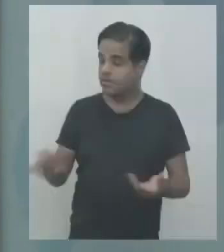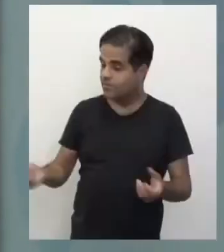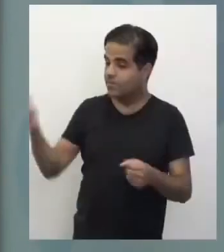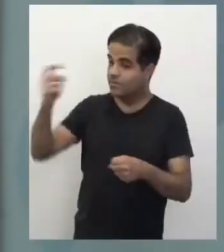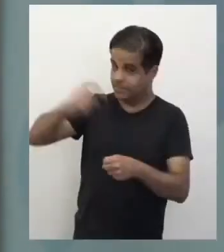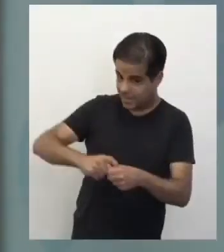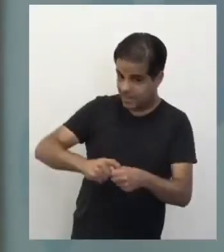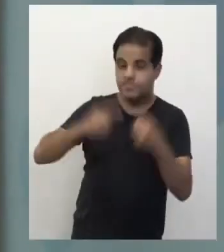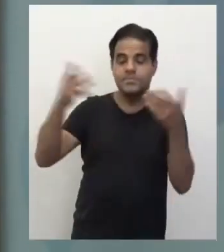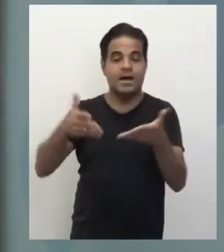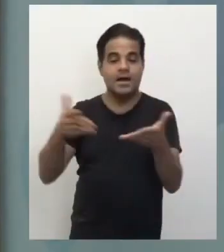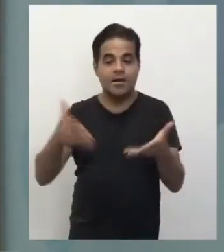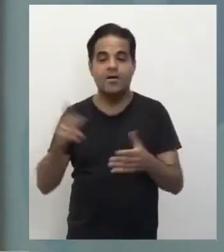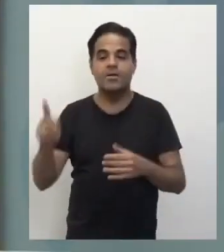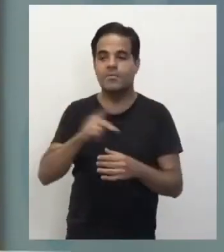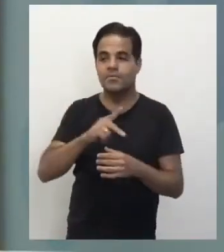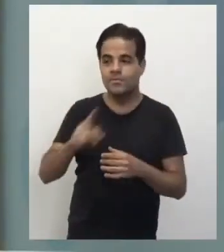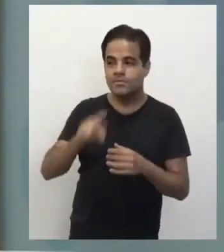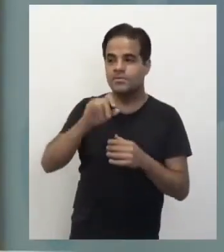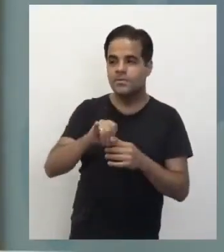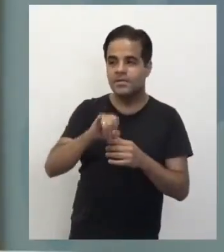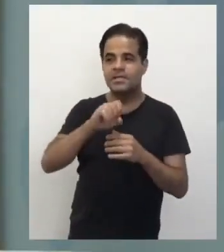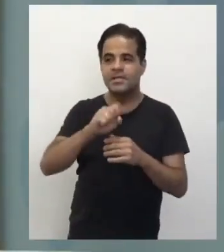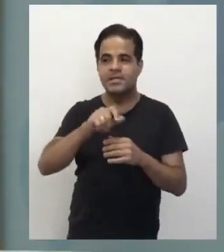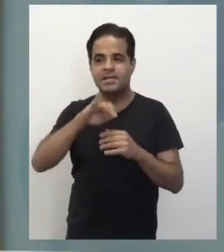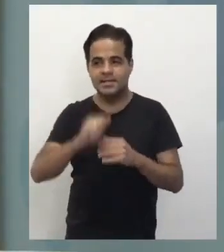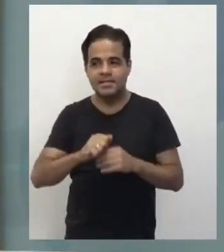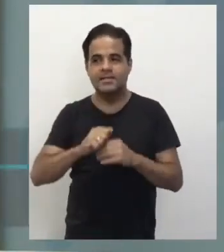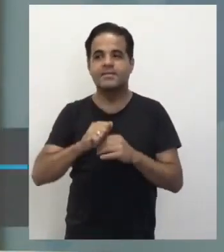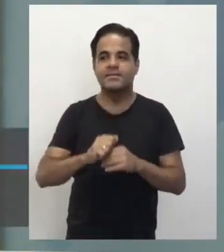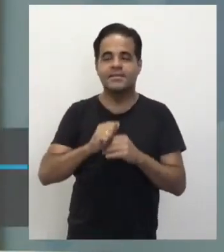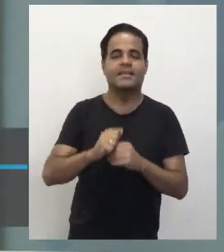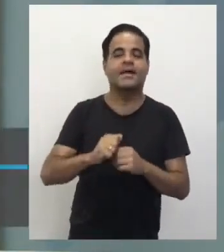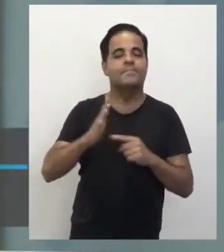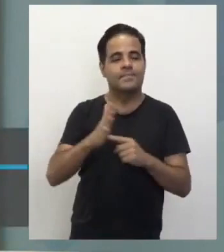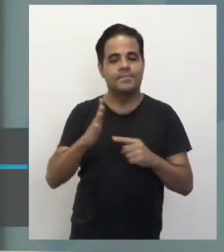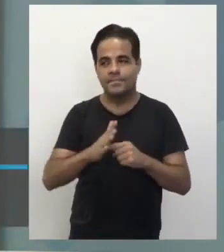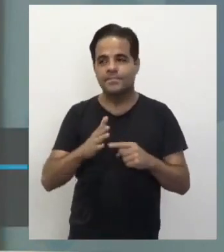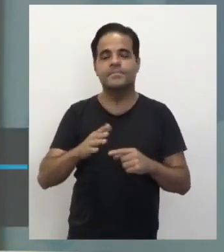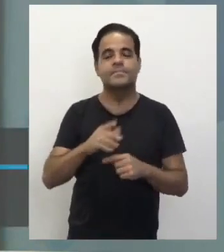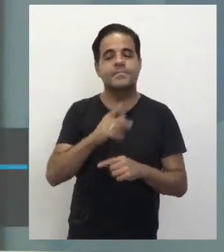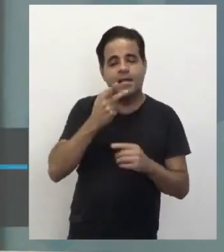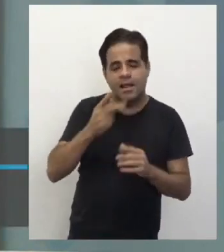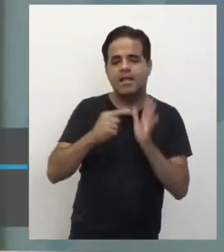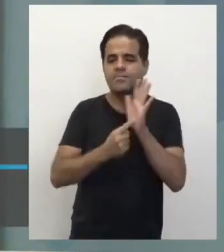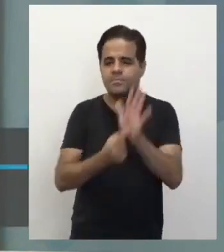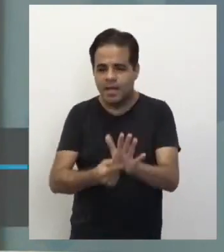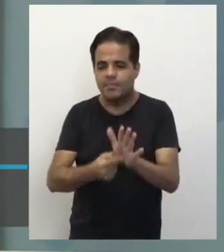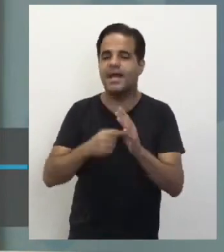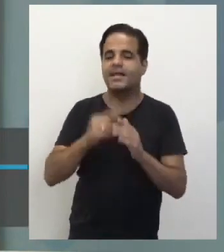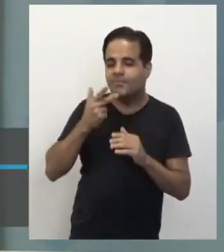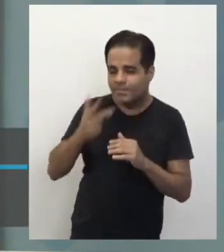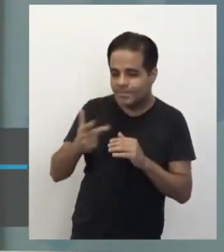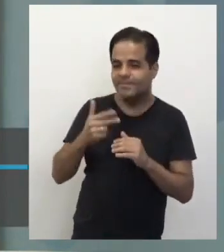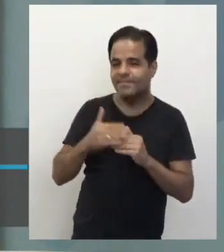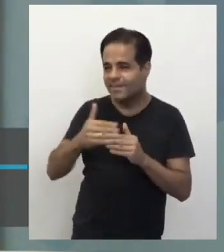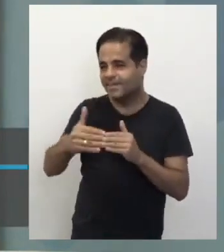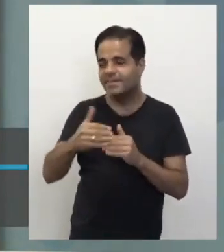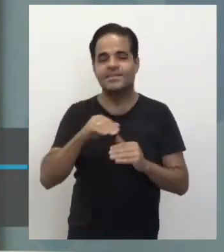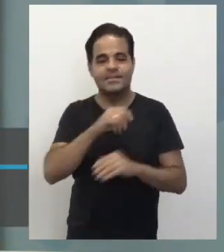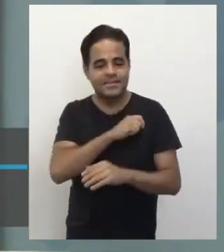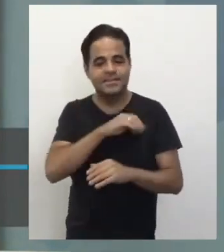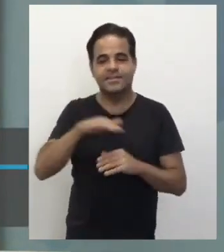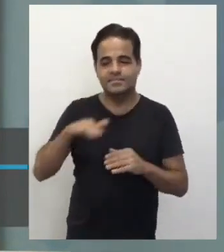Estamos. Olha só, a professora Isabel Cristina. Ela está dando boa tarde. Uma boa tarde a todos os alunos da Escola